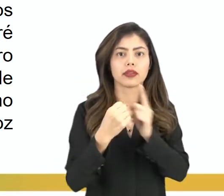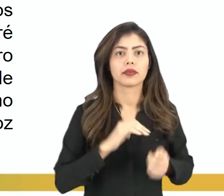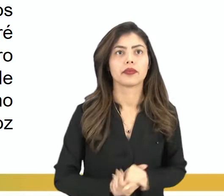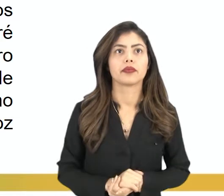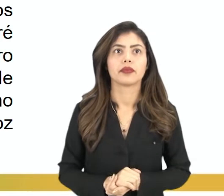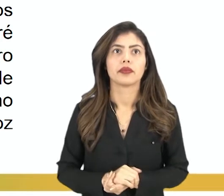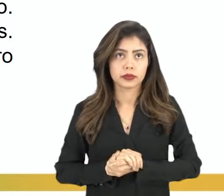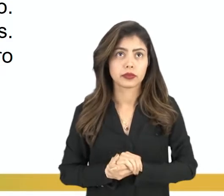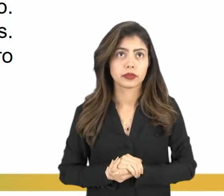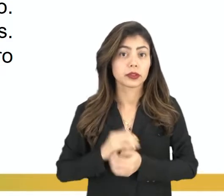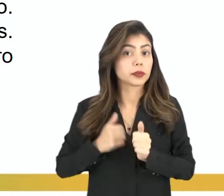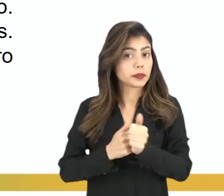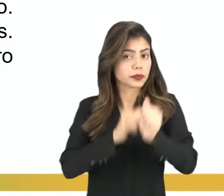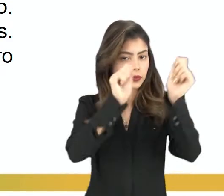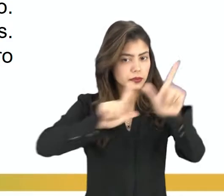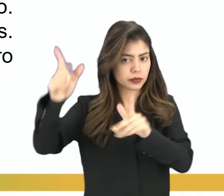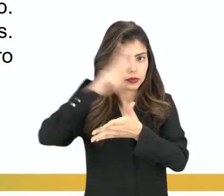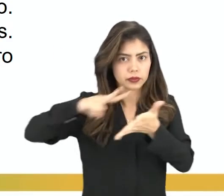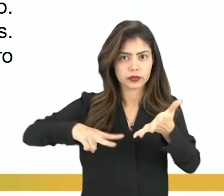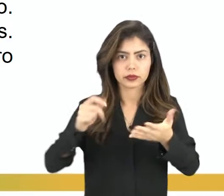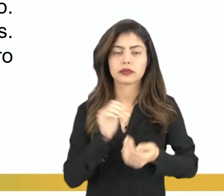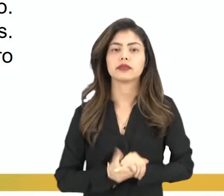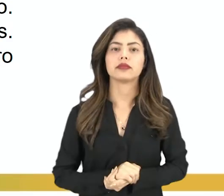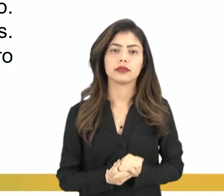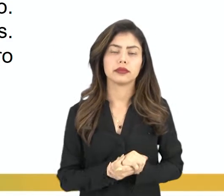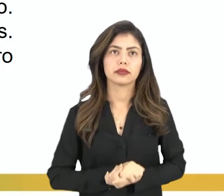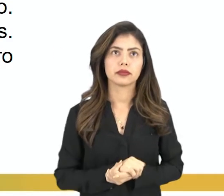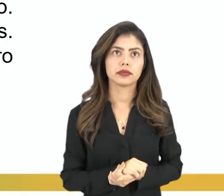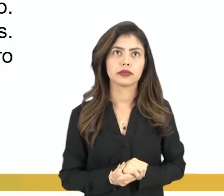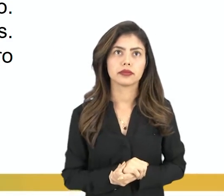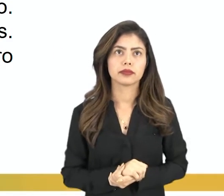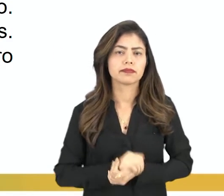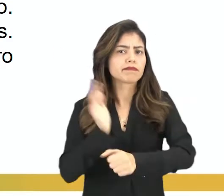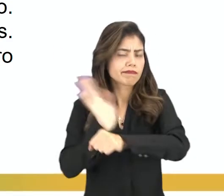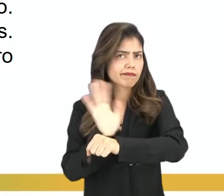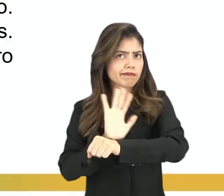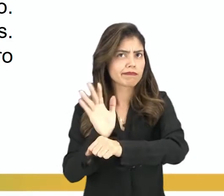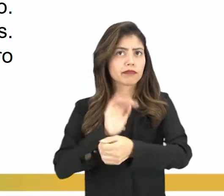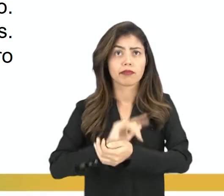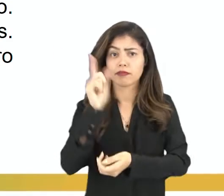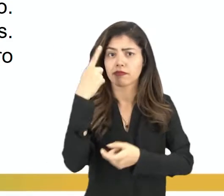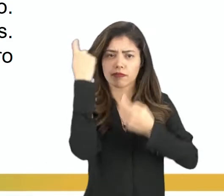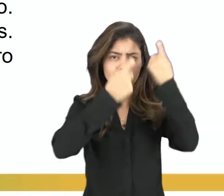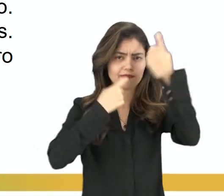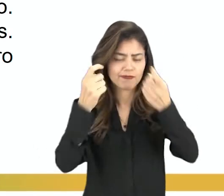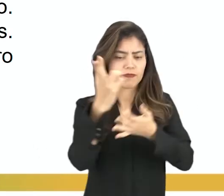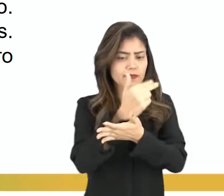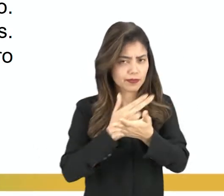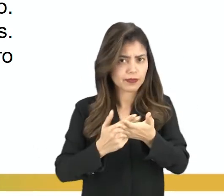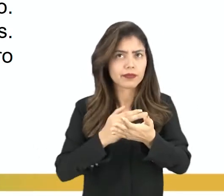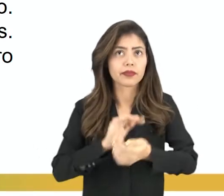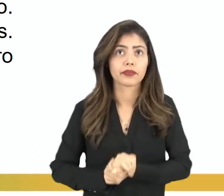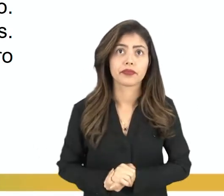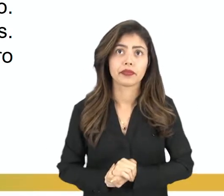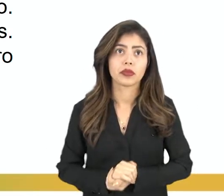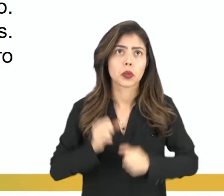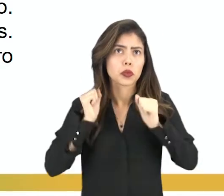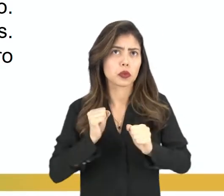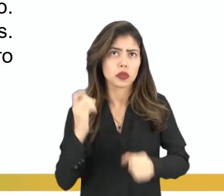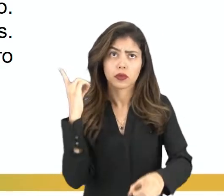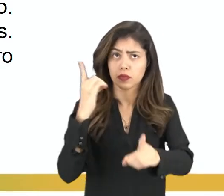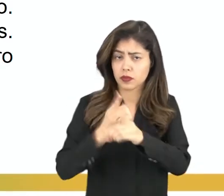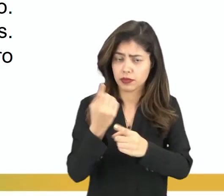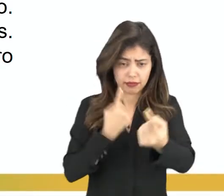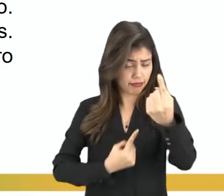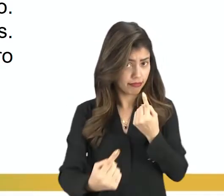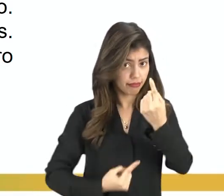da sociedade. Acompanhe comigo a leitura do próximo slide. O cinema é outra expressão